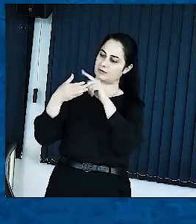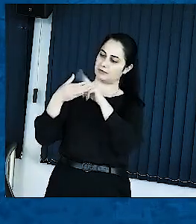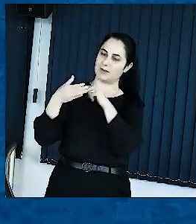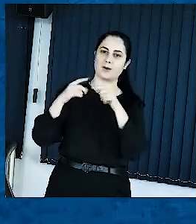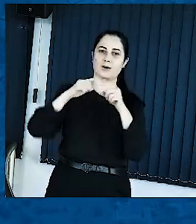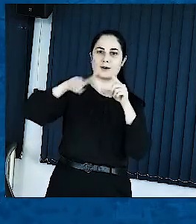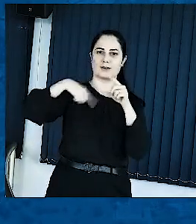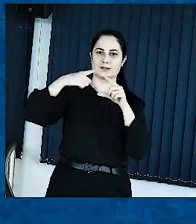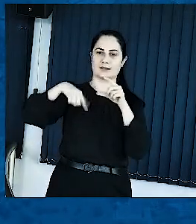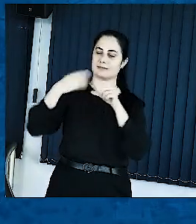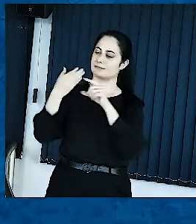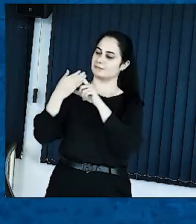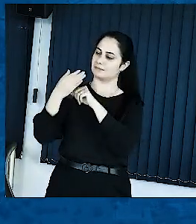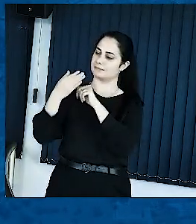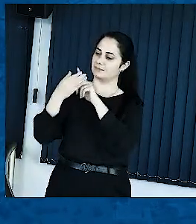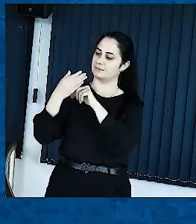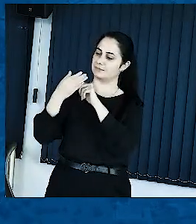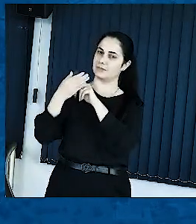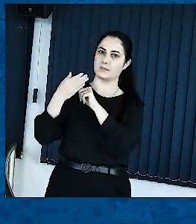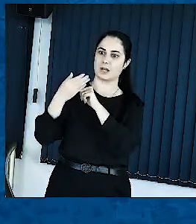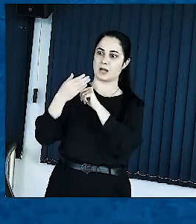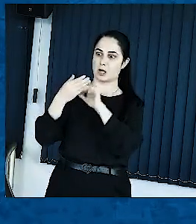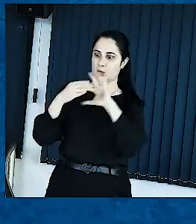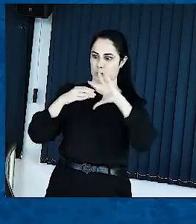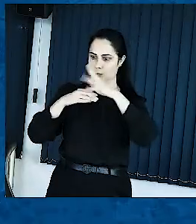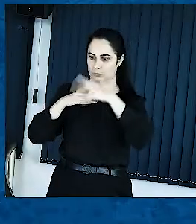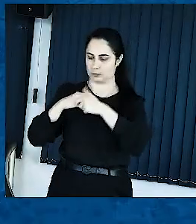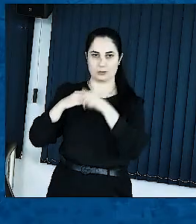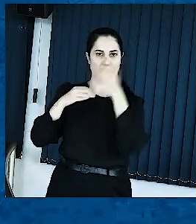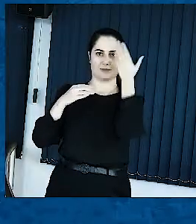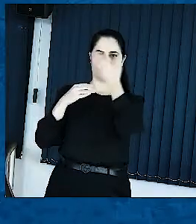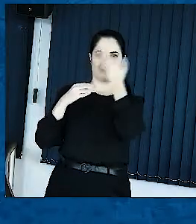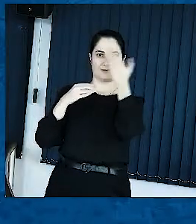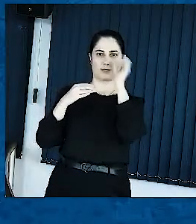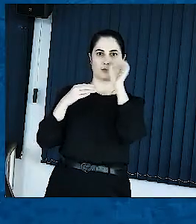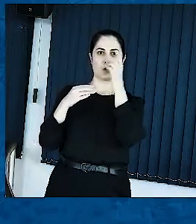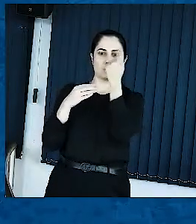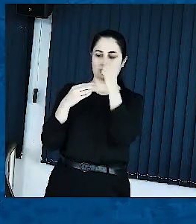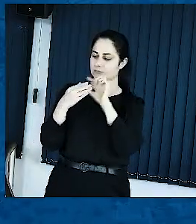rodinha, ele não vai olhar o todo do brinquedo, ele vai olhar uma parte só.